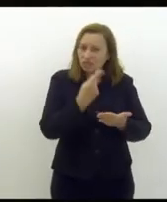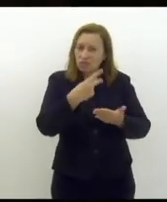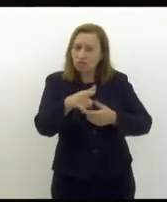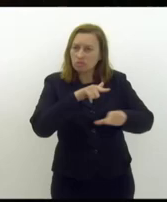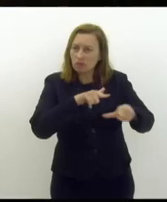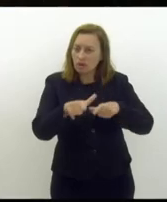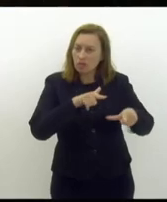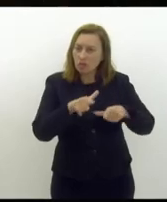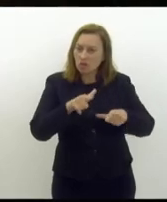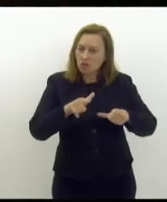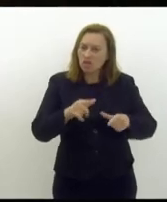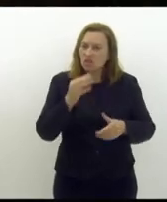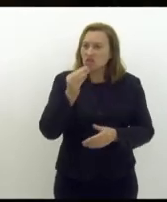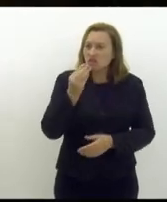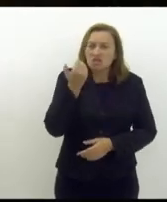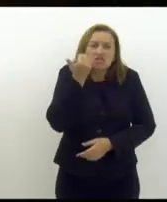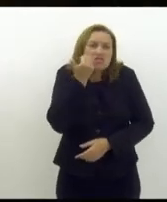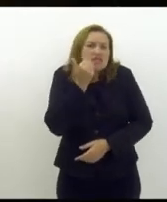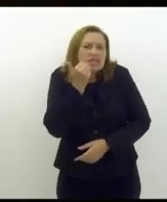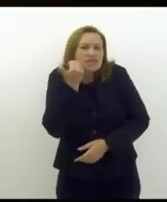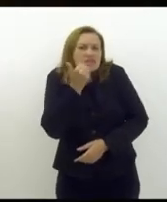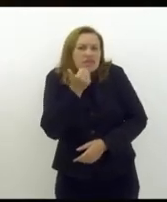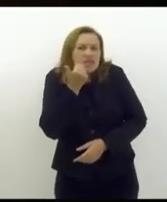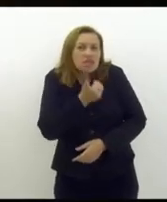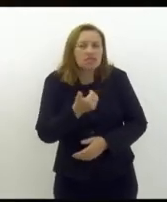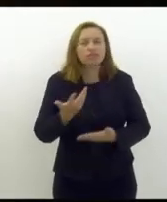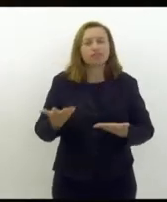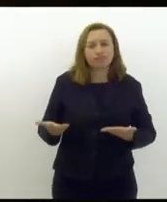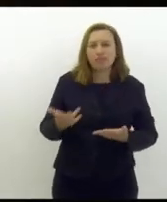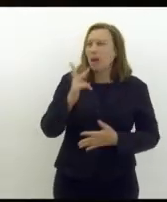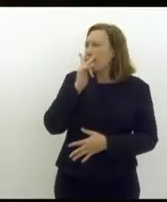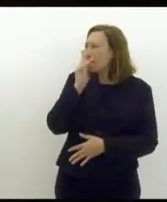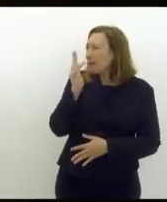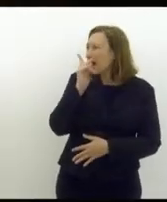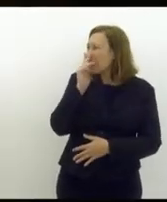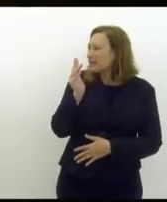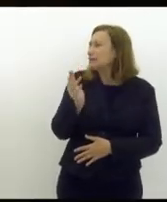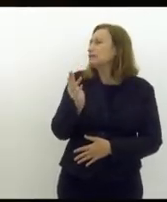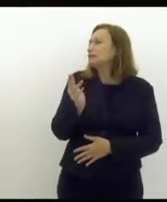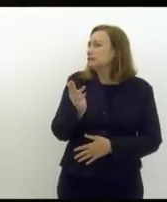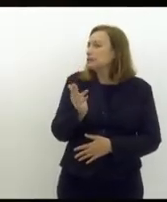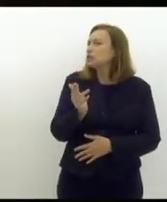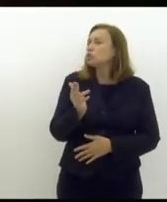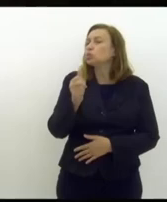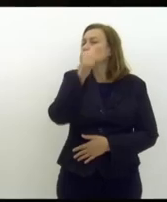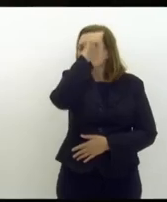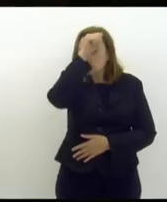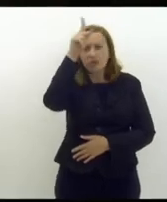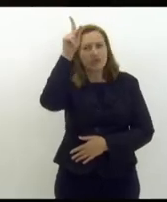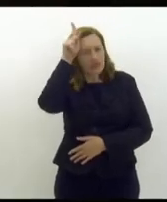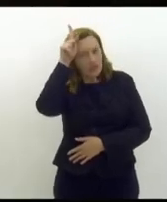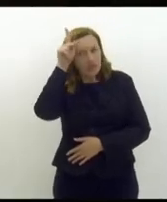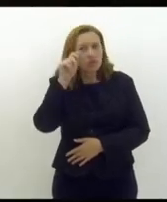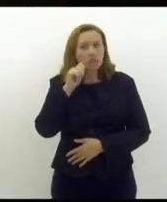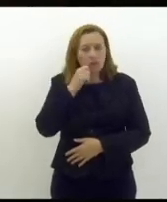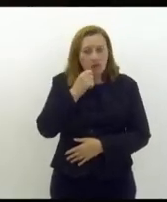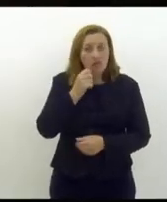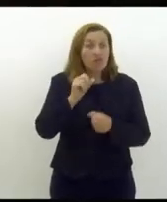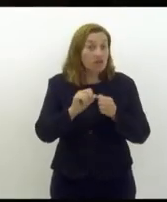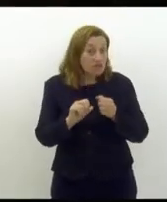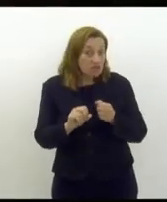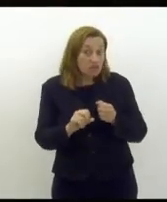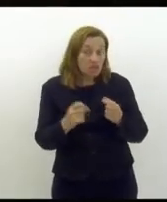num gesto de covardia aliás muito parecido com que o prefeito pretende fazer